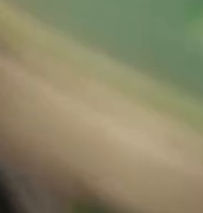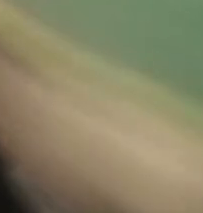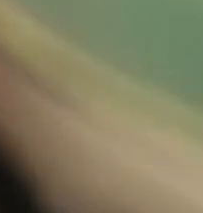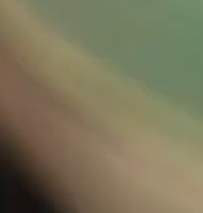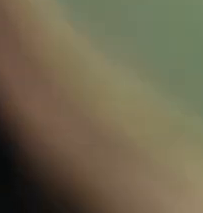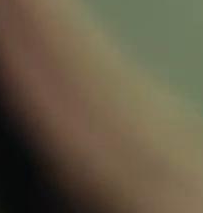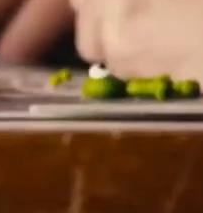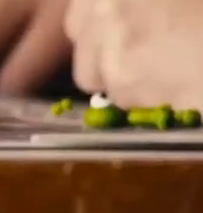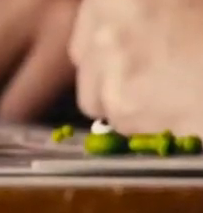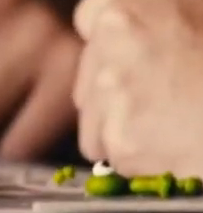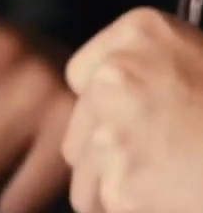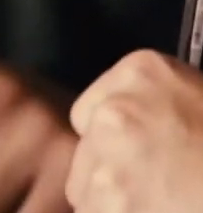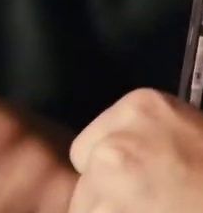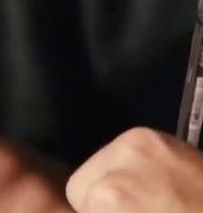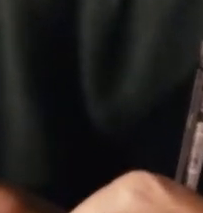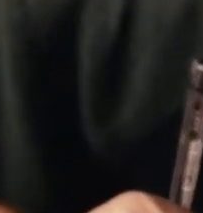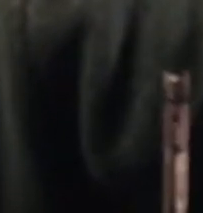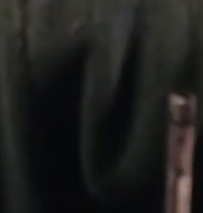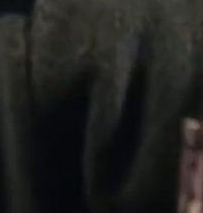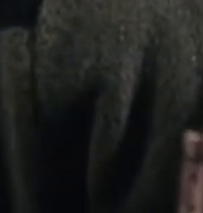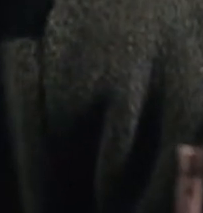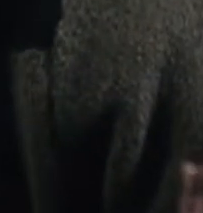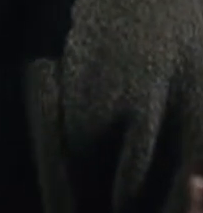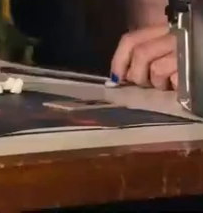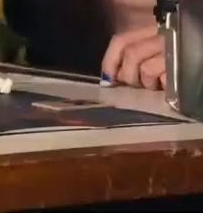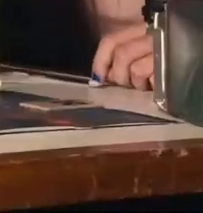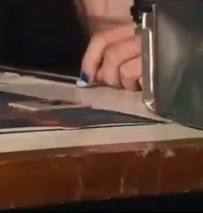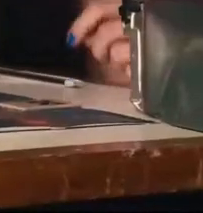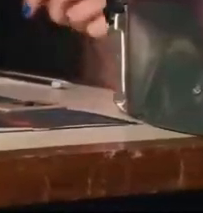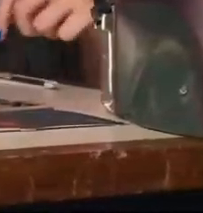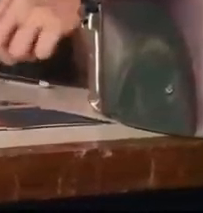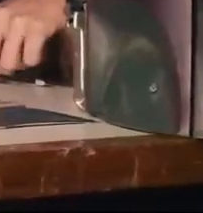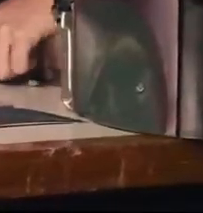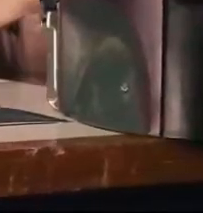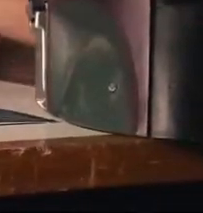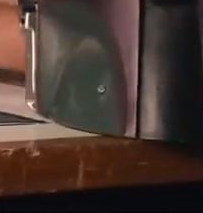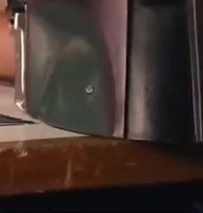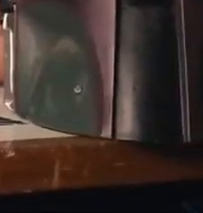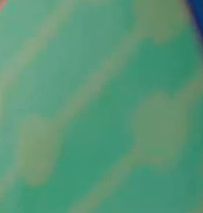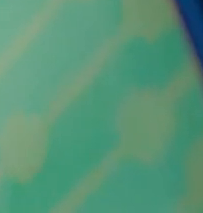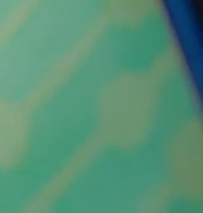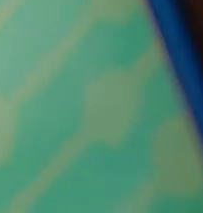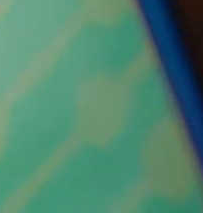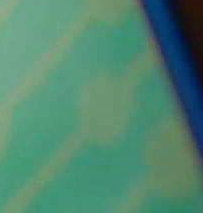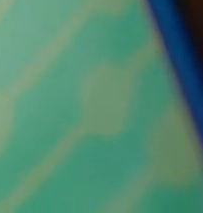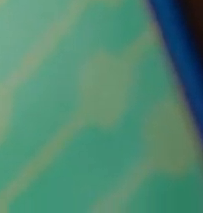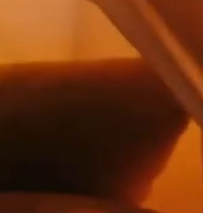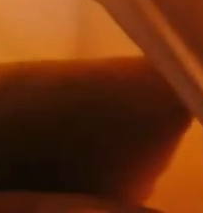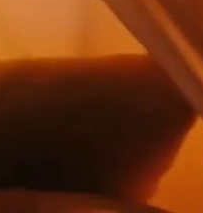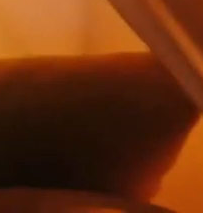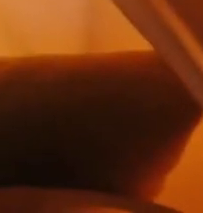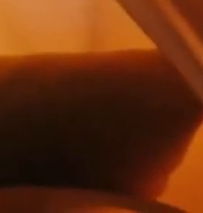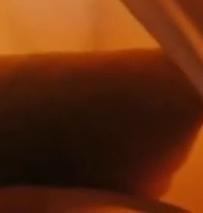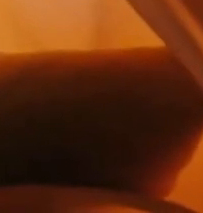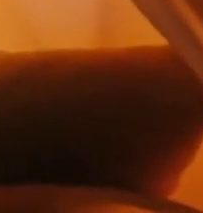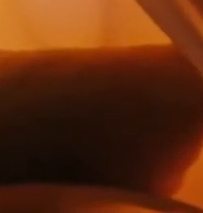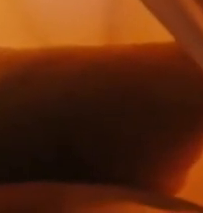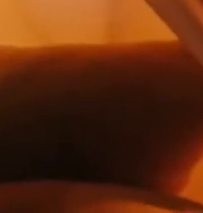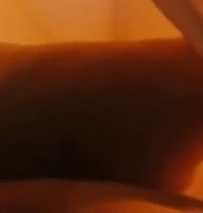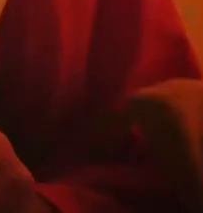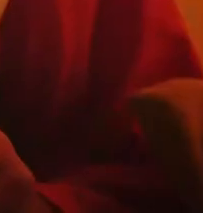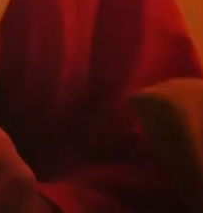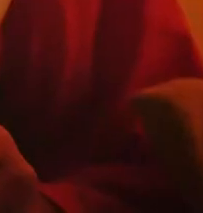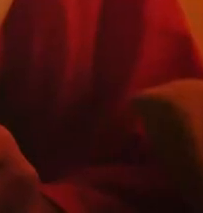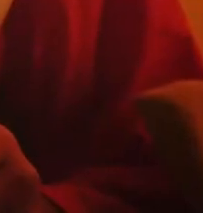numa jornada compartilhada com o infinito as possibilidades de transformar a imaginação de todos em experiências